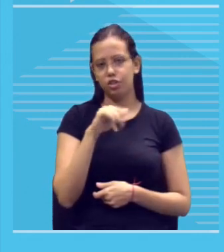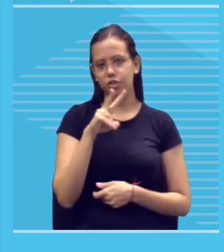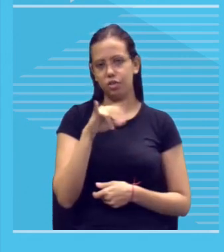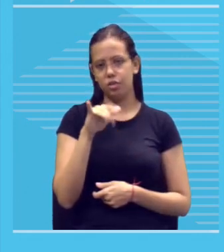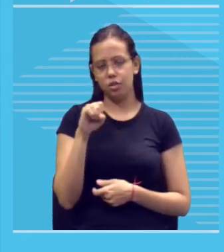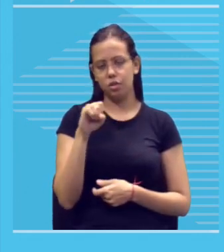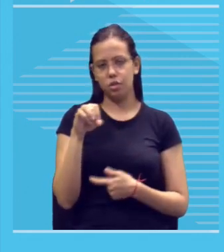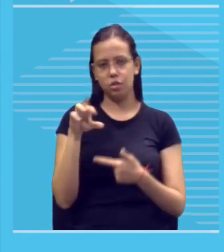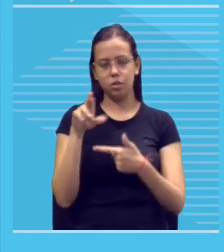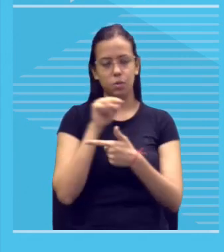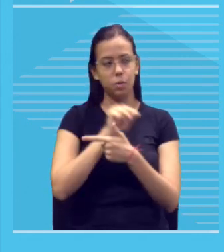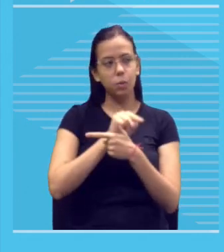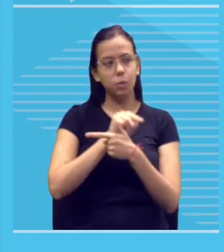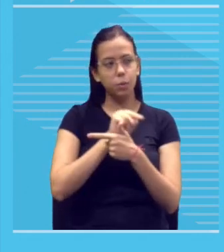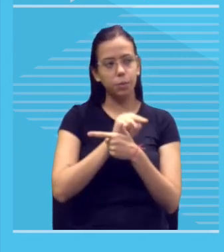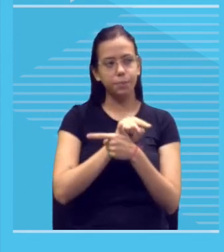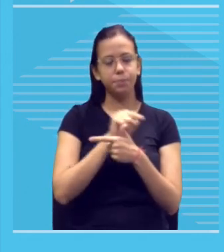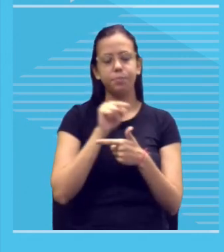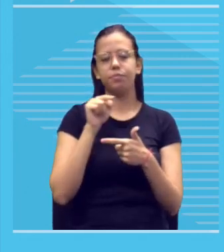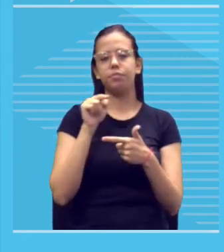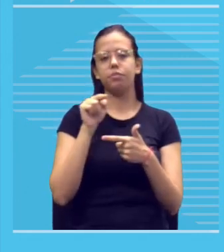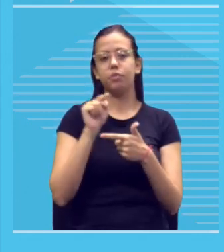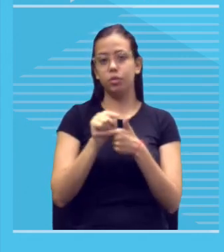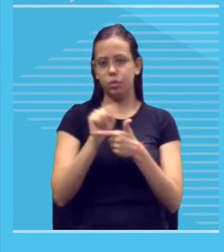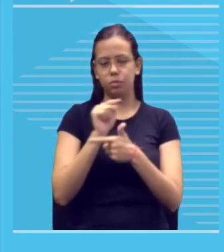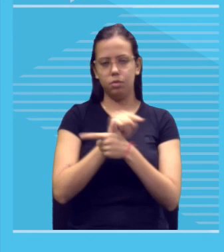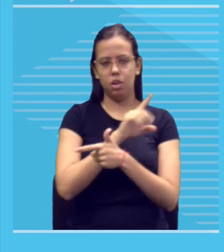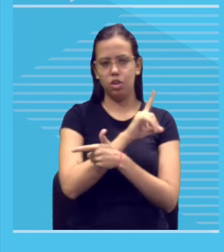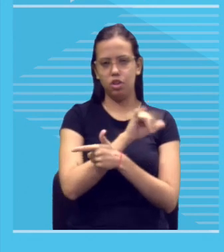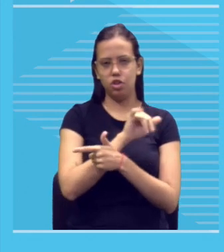153 é quem o dividendo